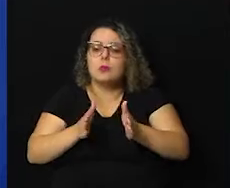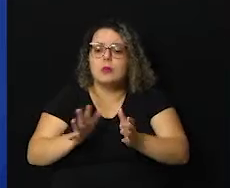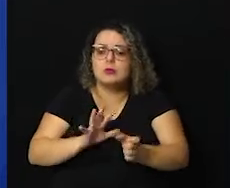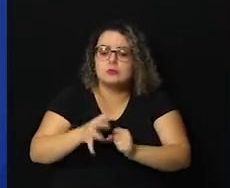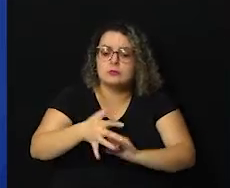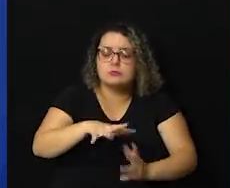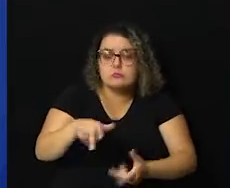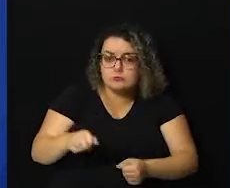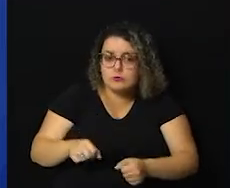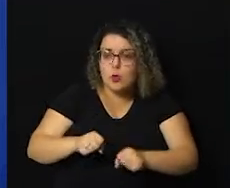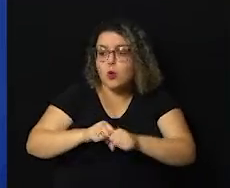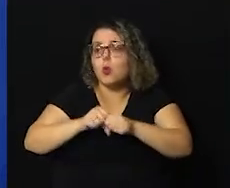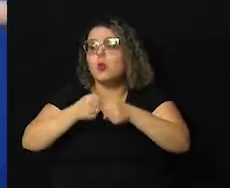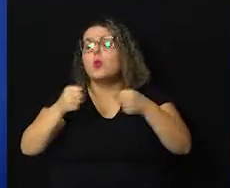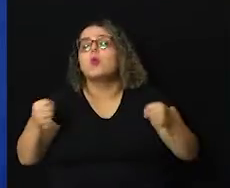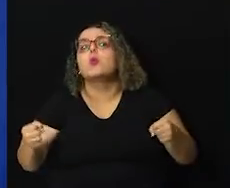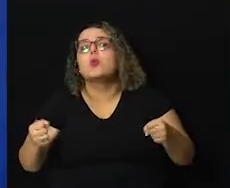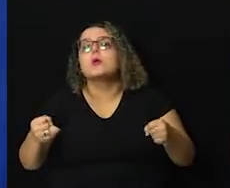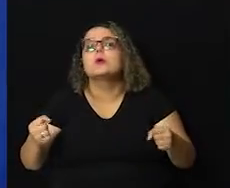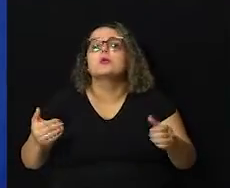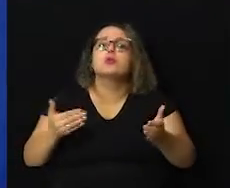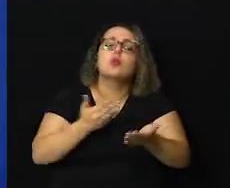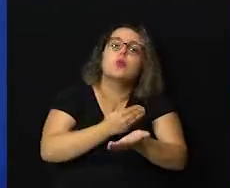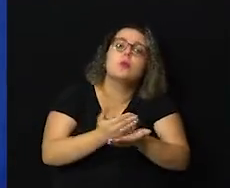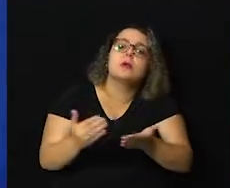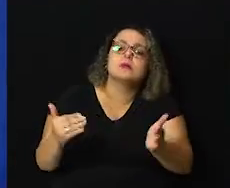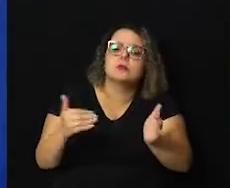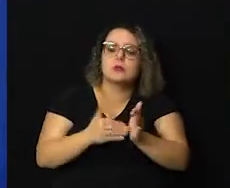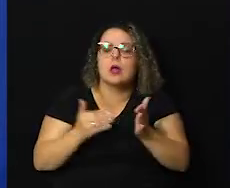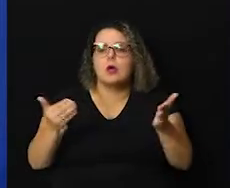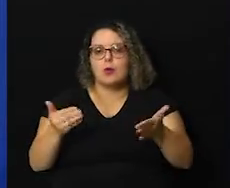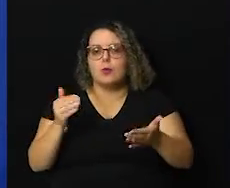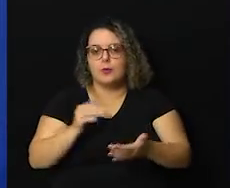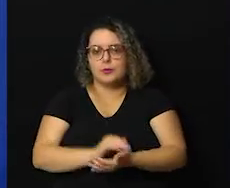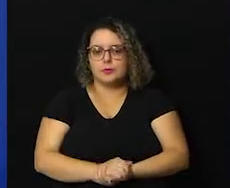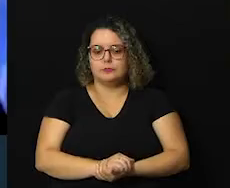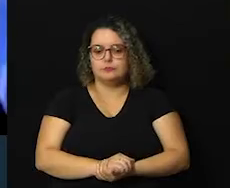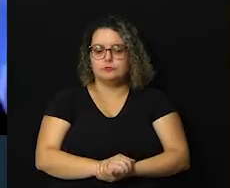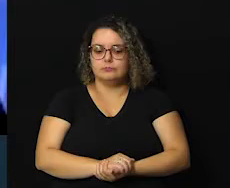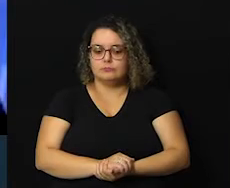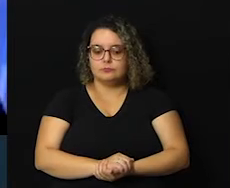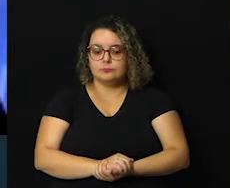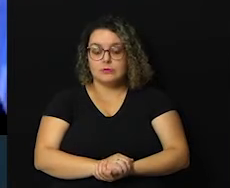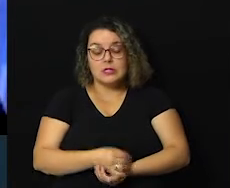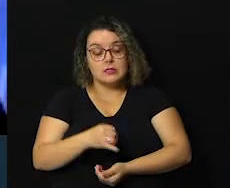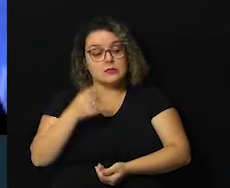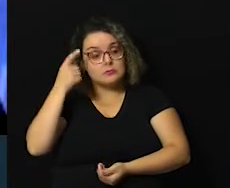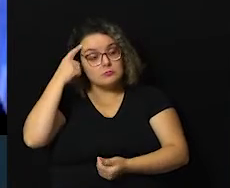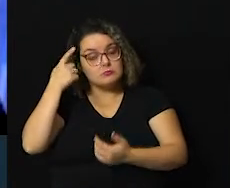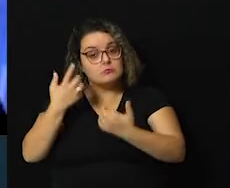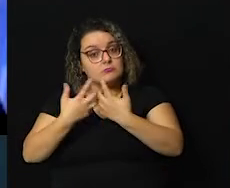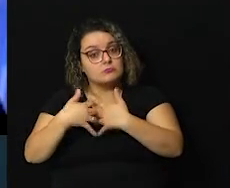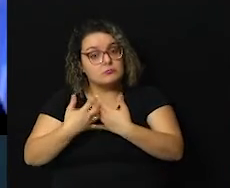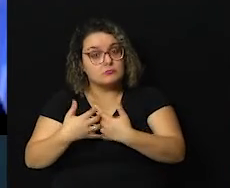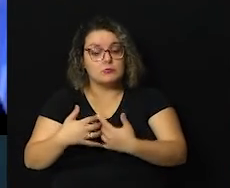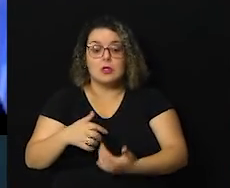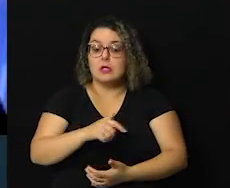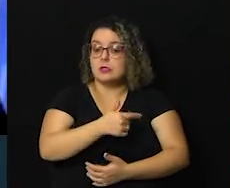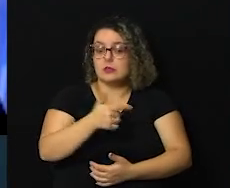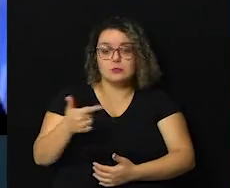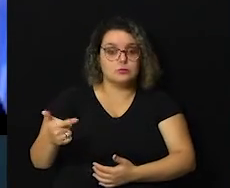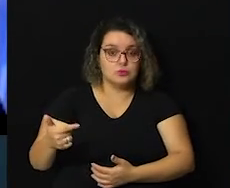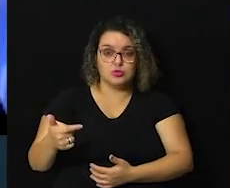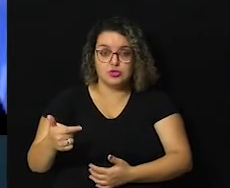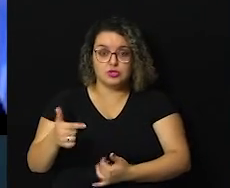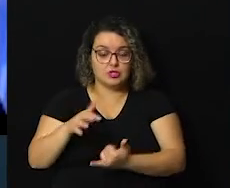conta da pandemia o crescimento foi de quanto de lá até agora se você parar para pensar que a